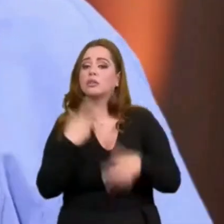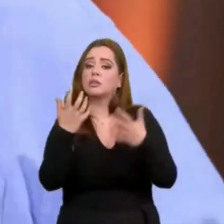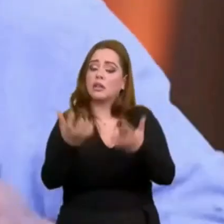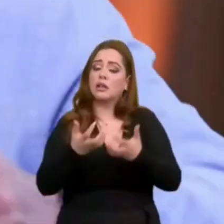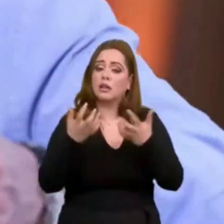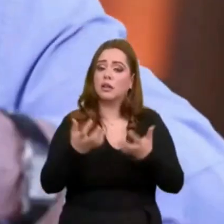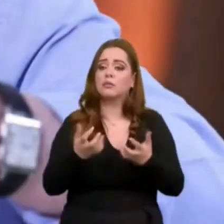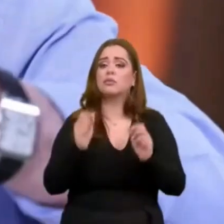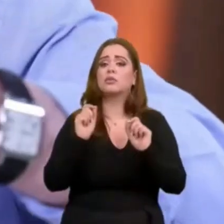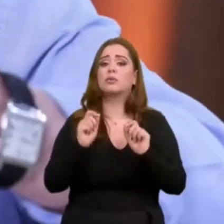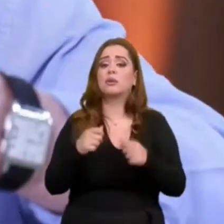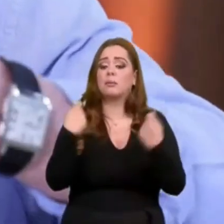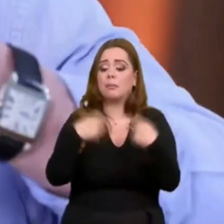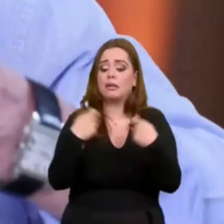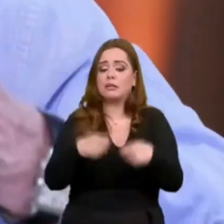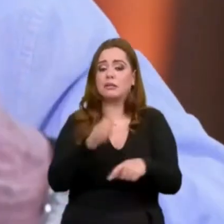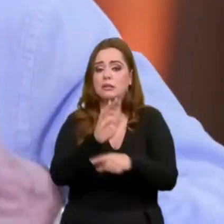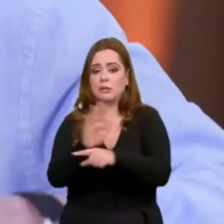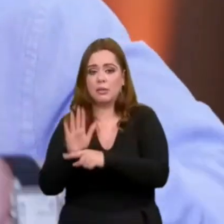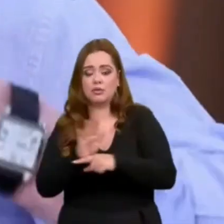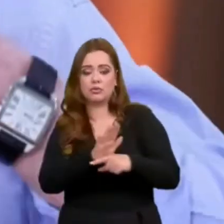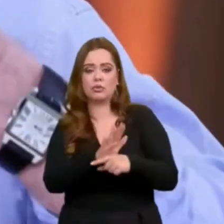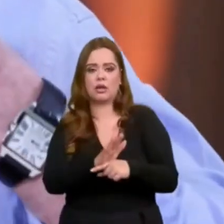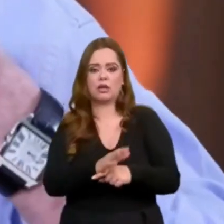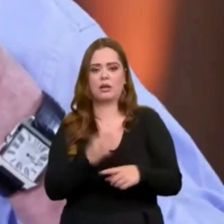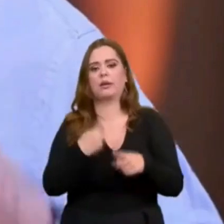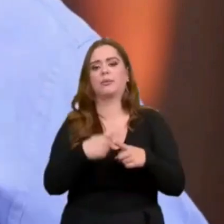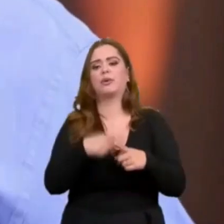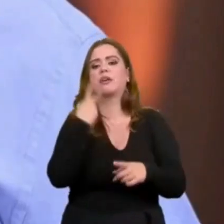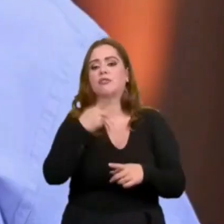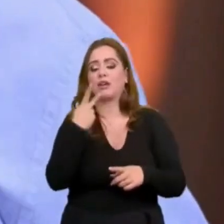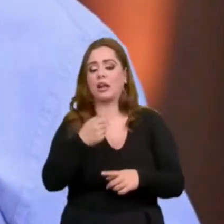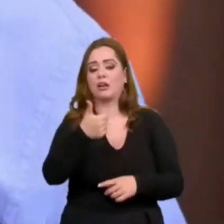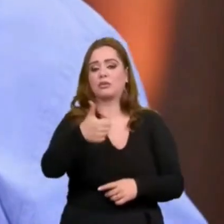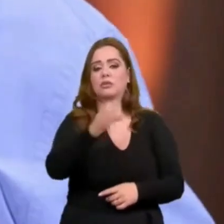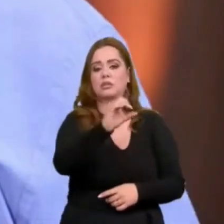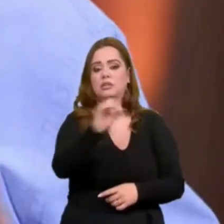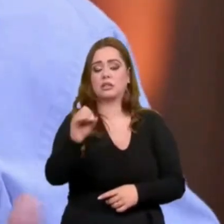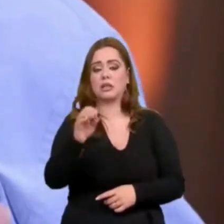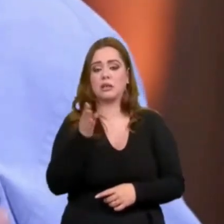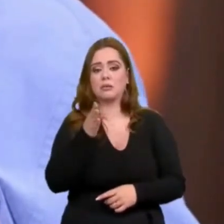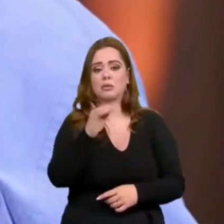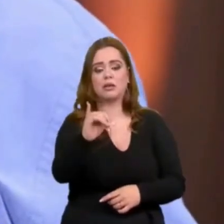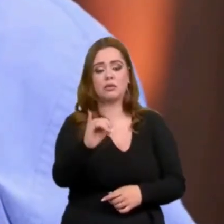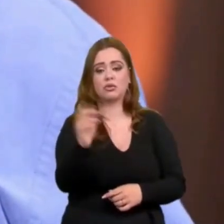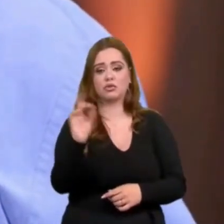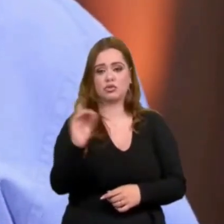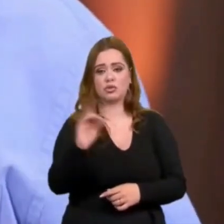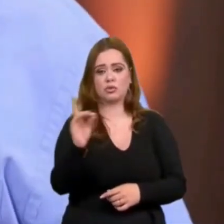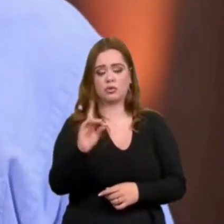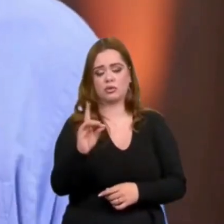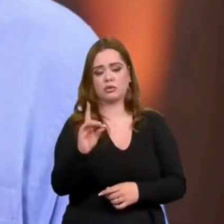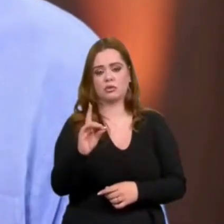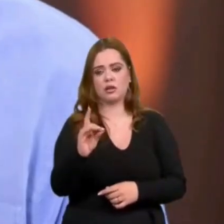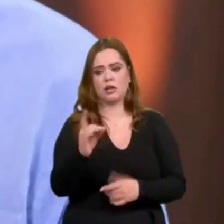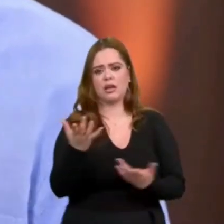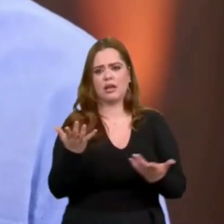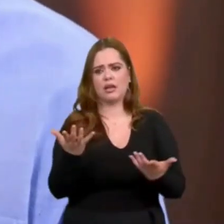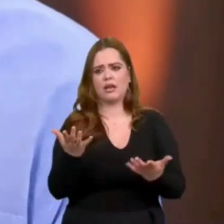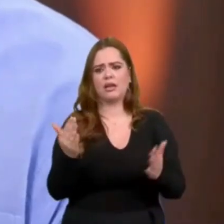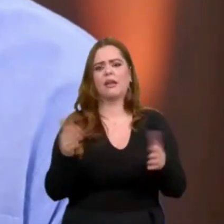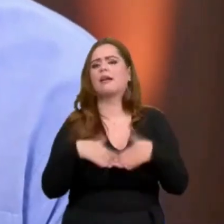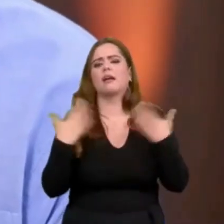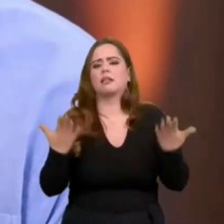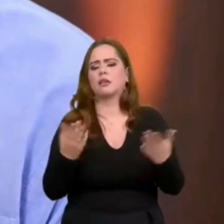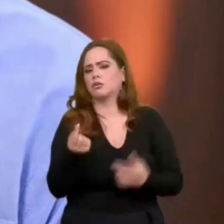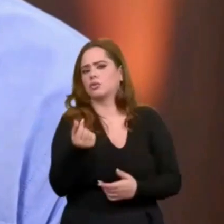ajudar. Porque prometeram 100 bilhões de dólares em 2009, até hoje não saiu esses 100 bilhões de dólares. Então vai